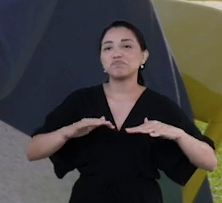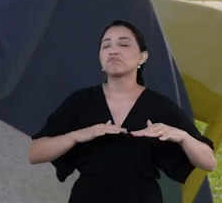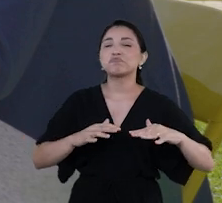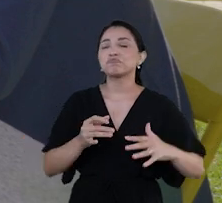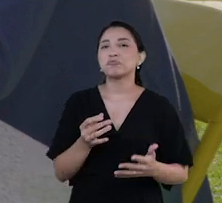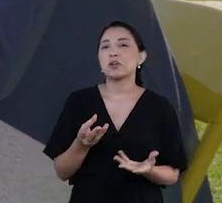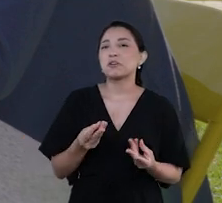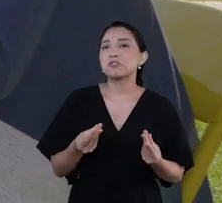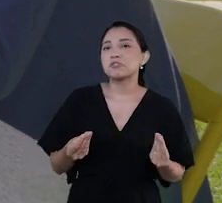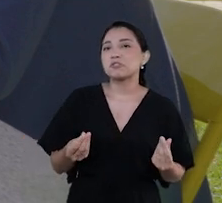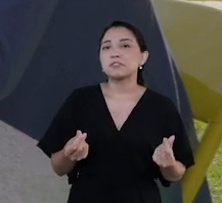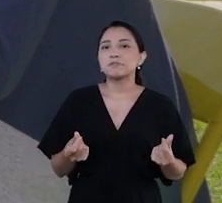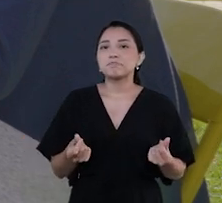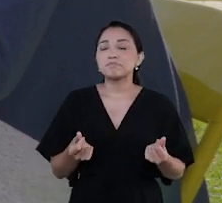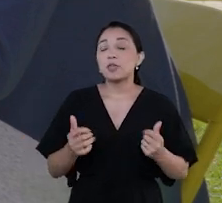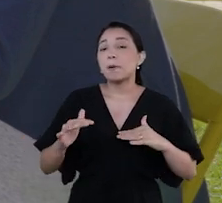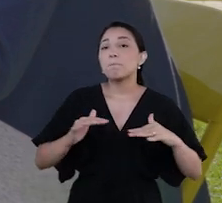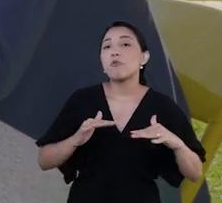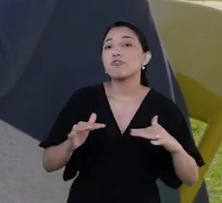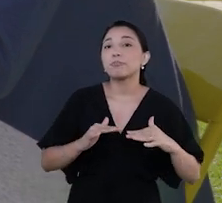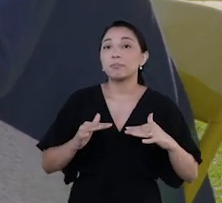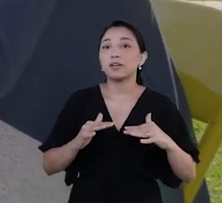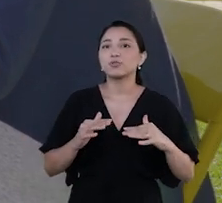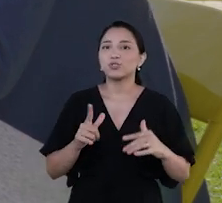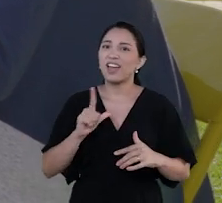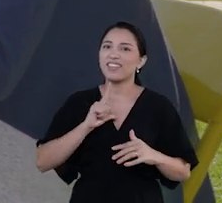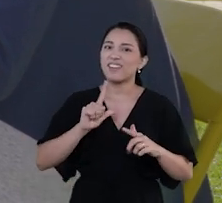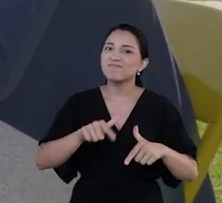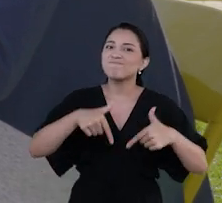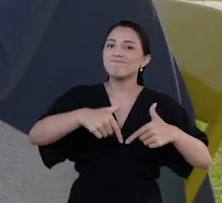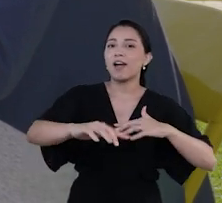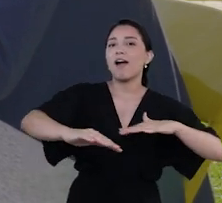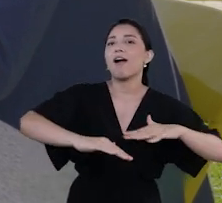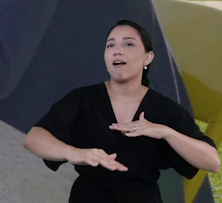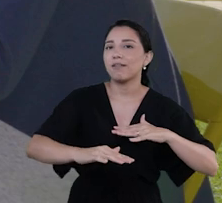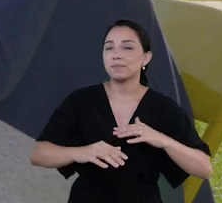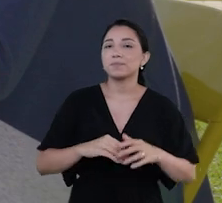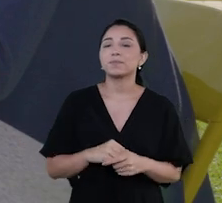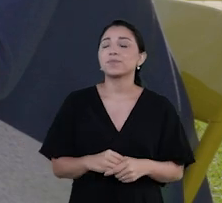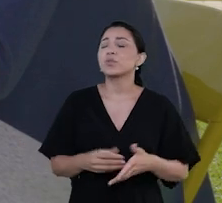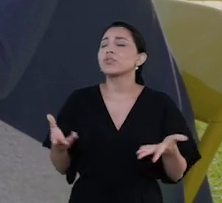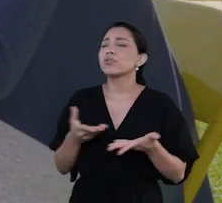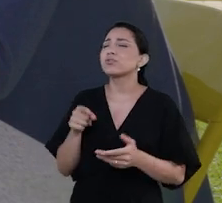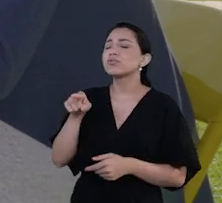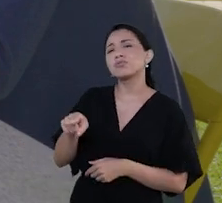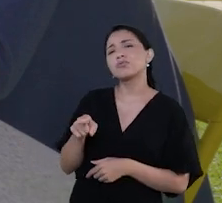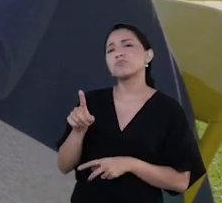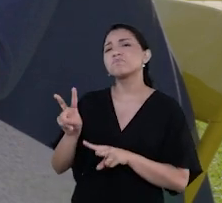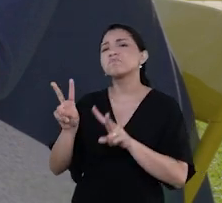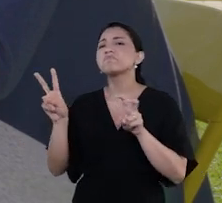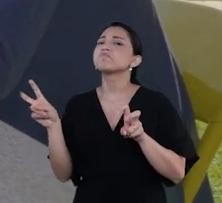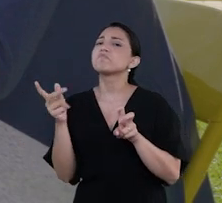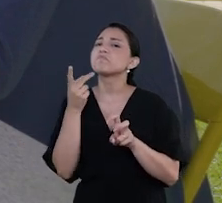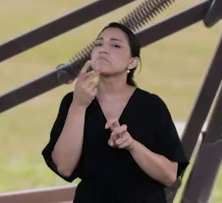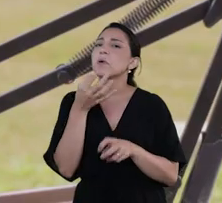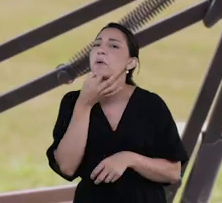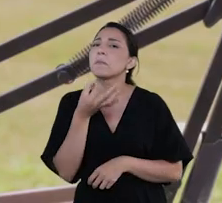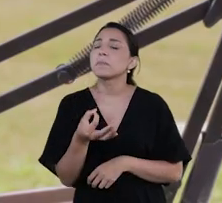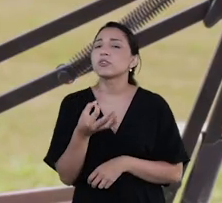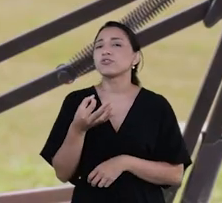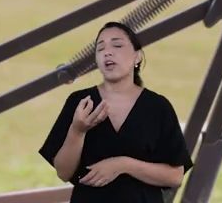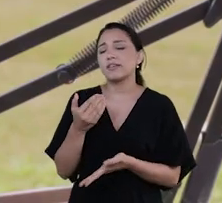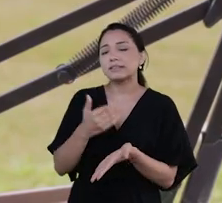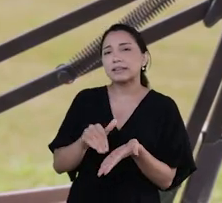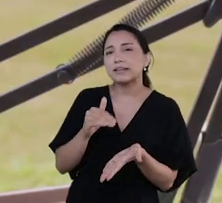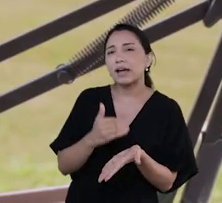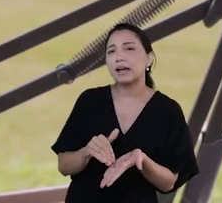de que para movimentos de ação né ou hoje o que o senhor pode citar que a tanto a secretaria